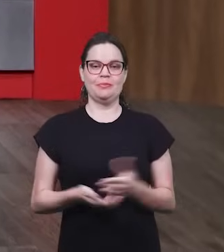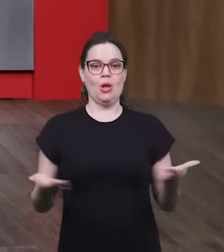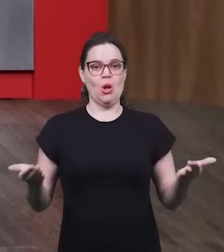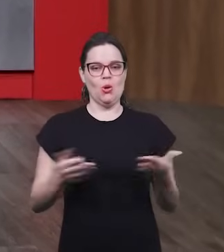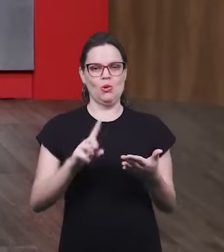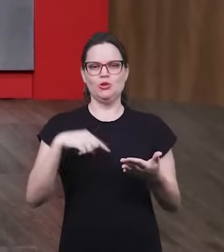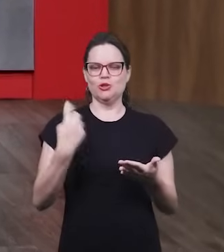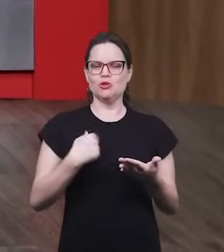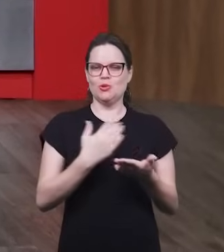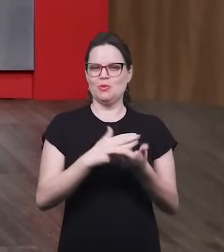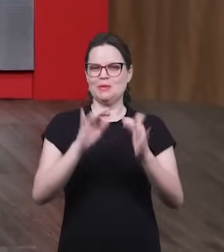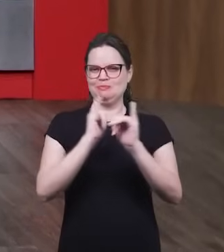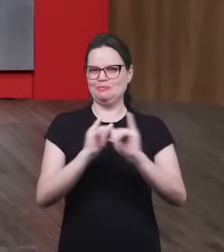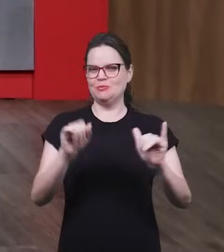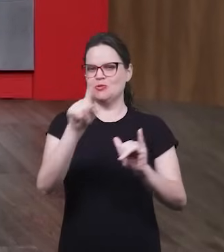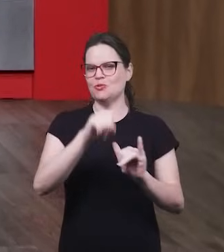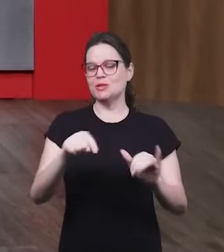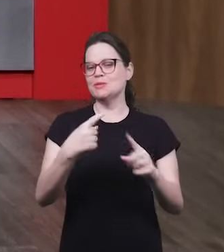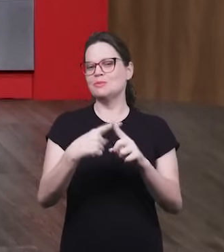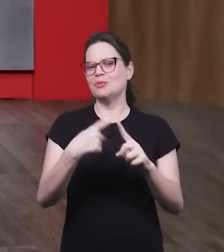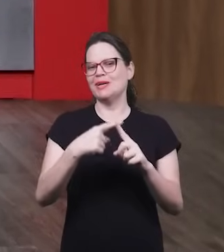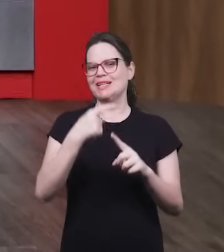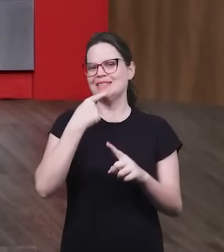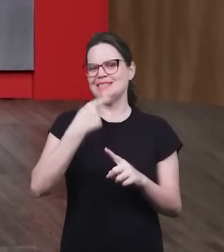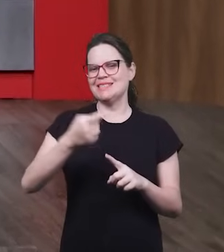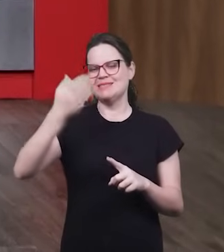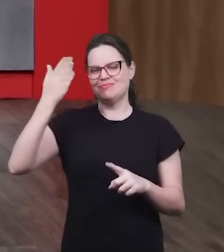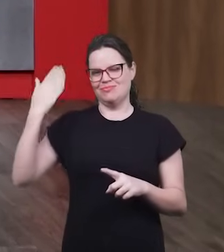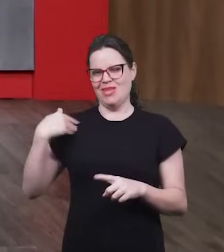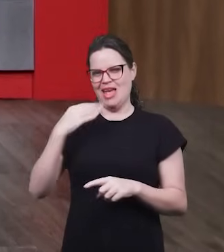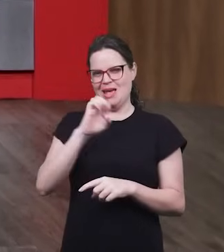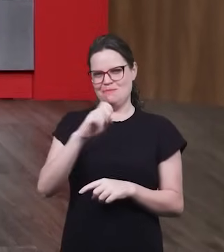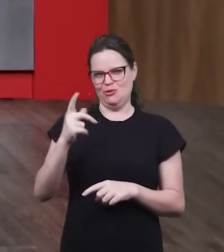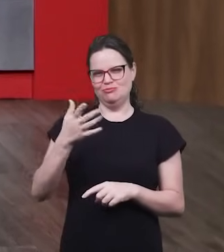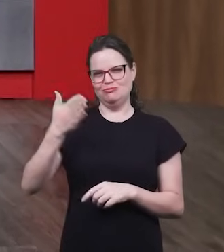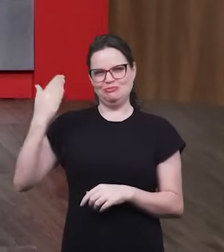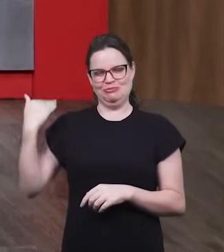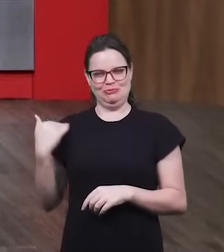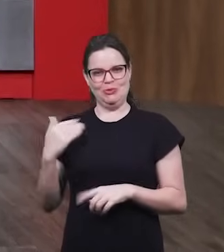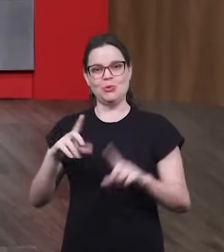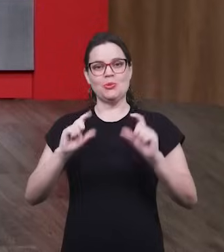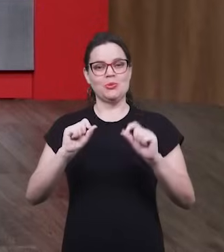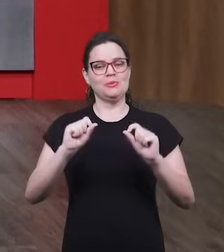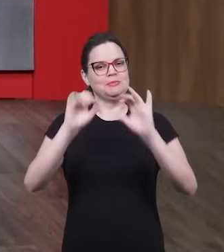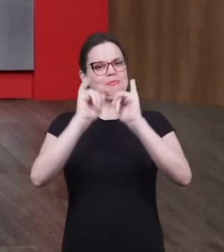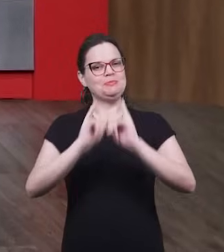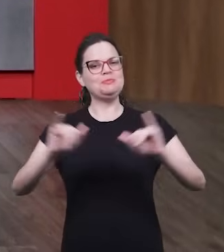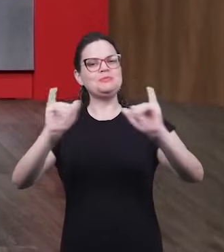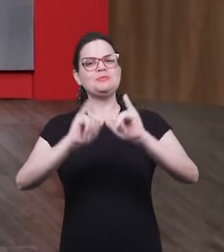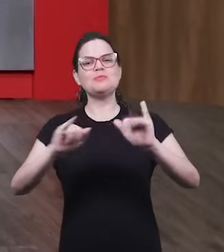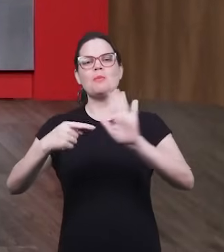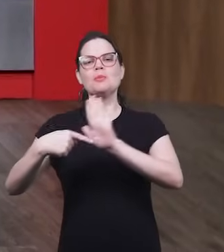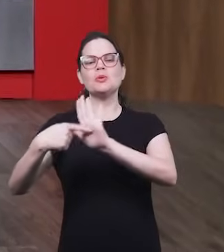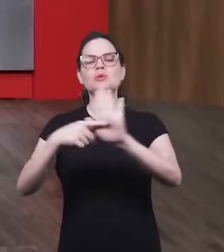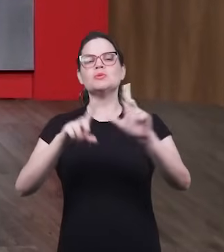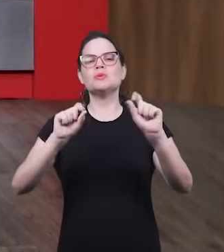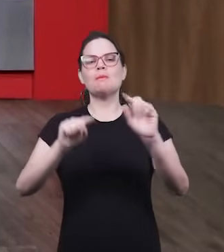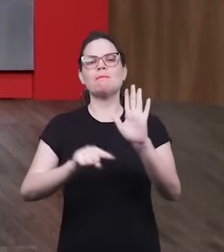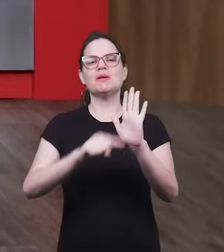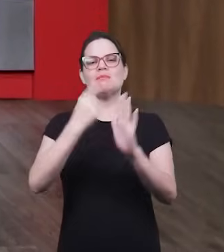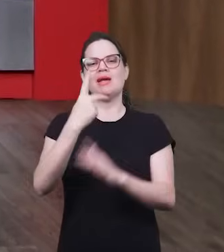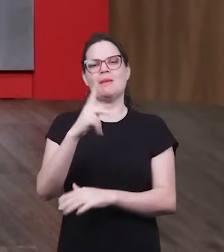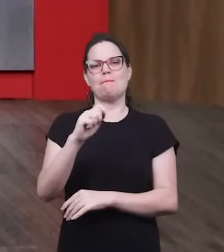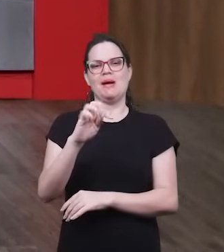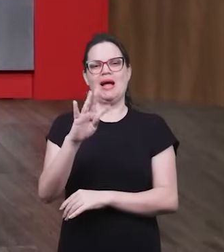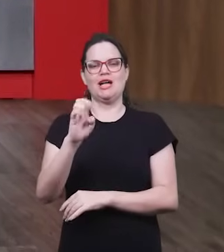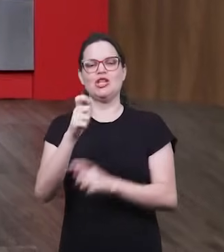esse programa para lembrar que na semana anterior, no episódio anterior, nós transmitimos, né, mostramos para você a primeira